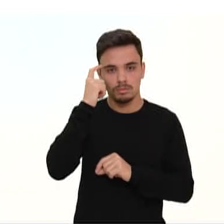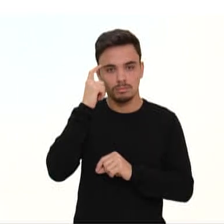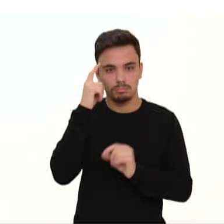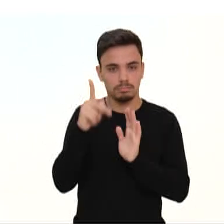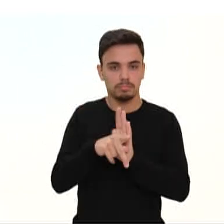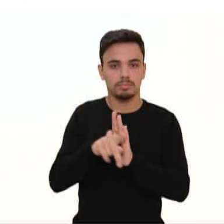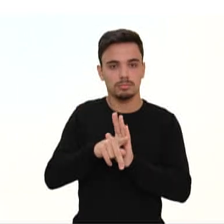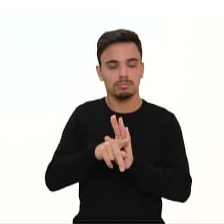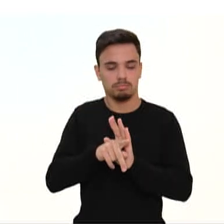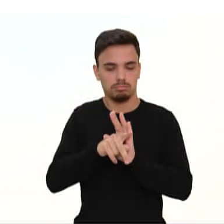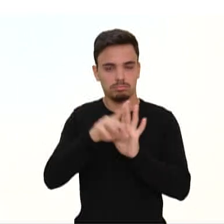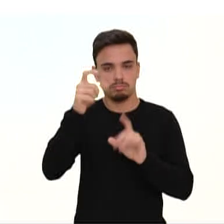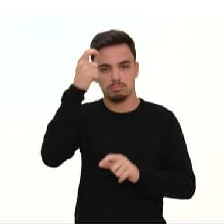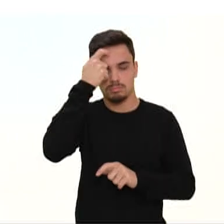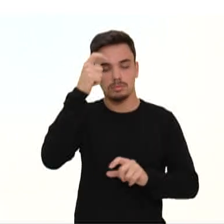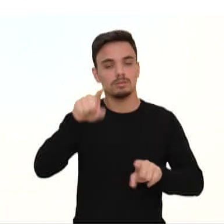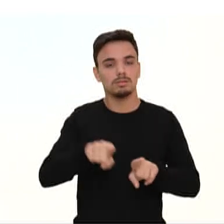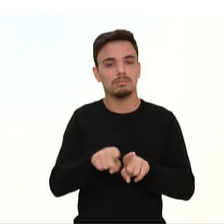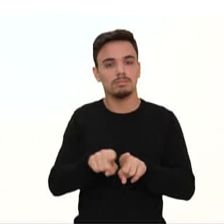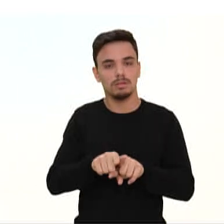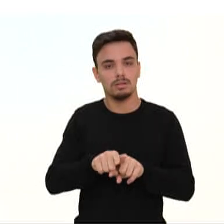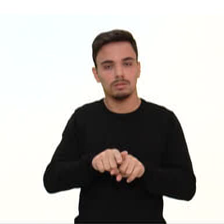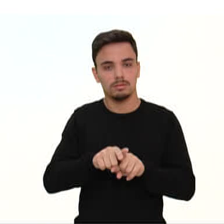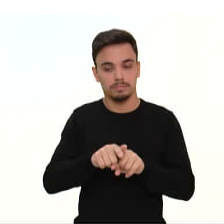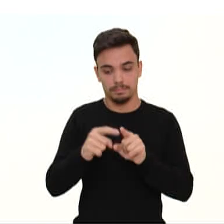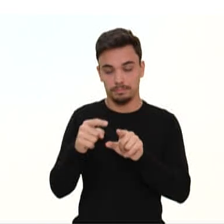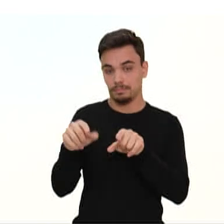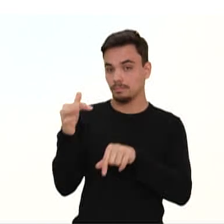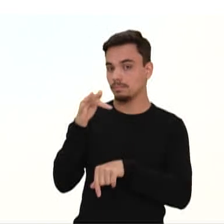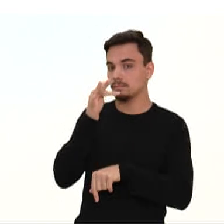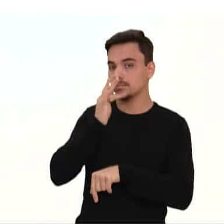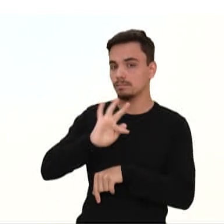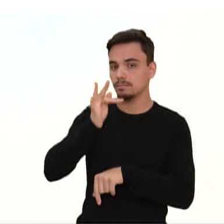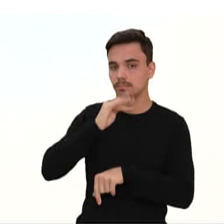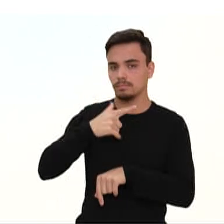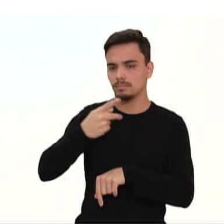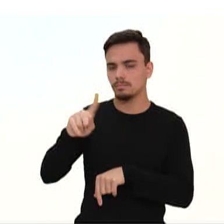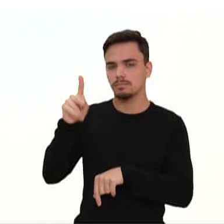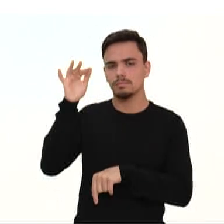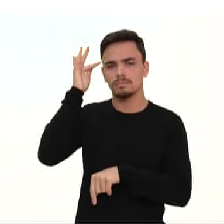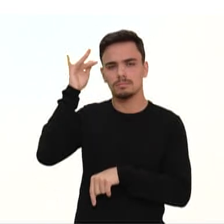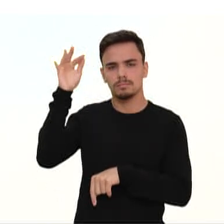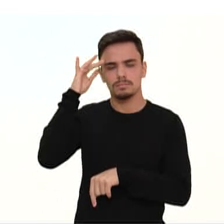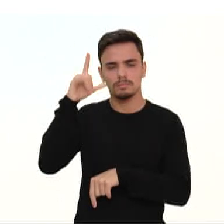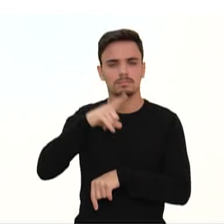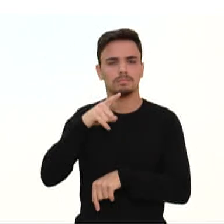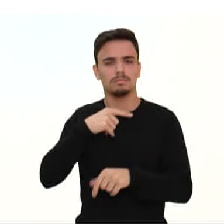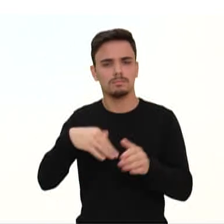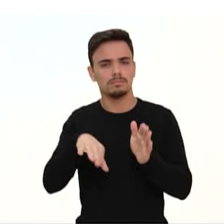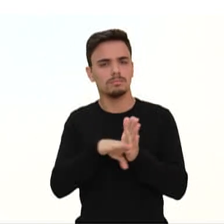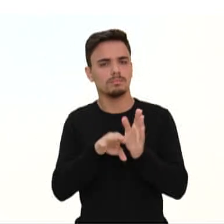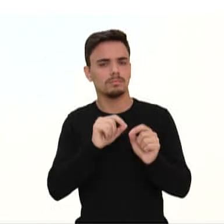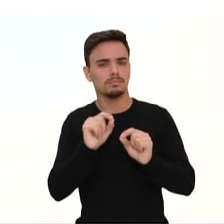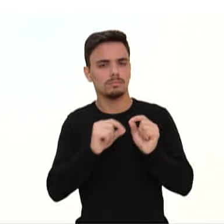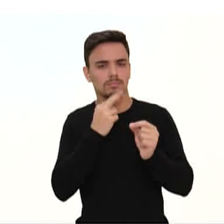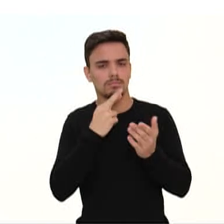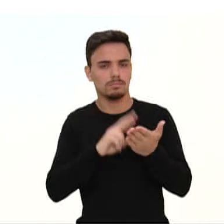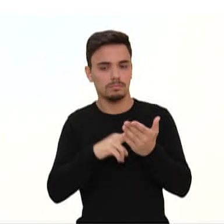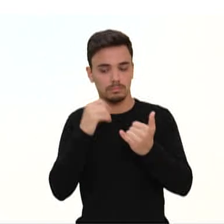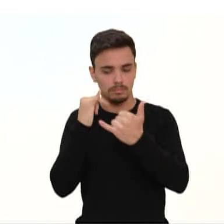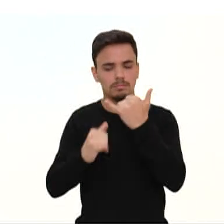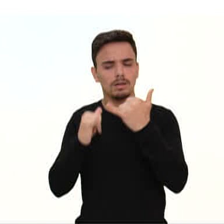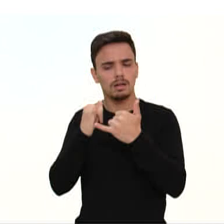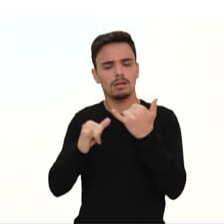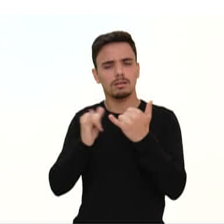nossos conhecimentos. Freud, em sua teoria, chega a resultados parecidos quando estabelece que existe